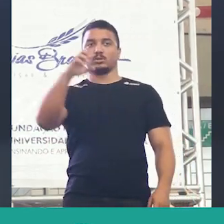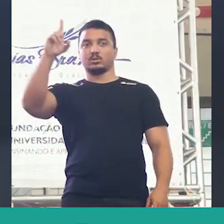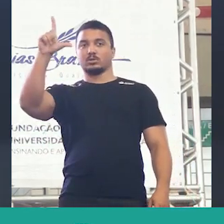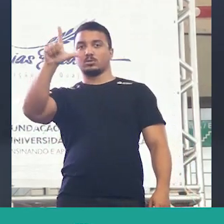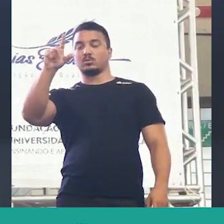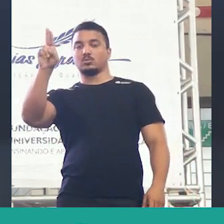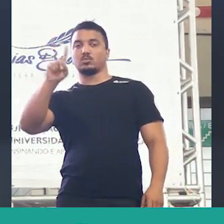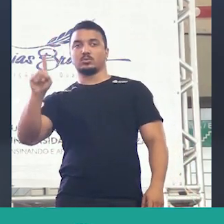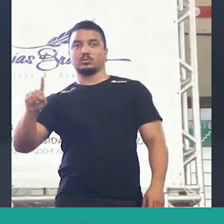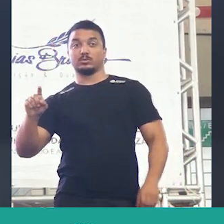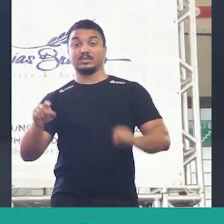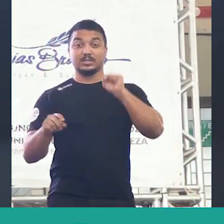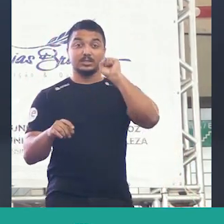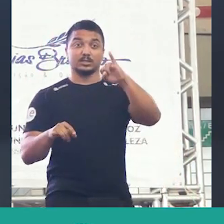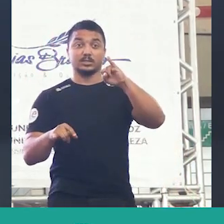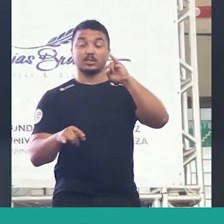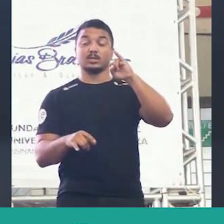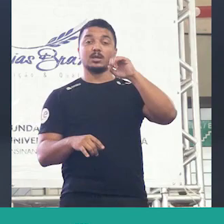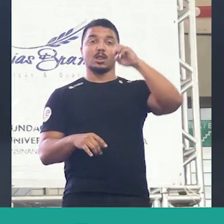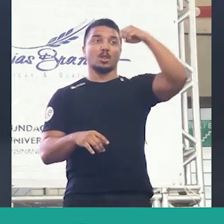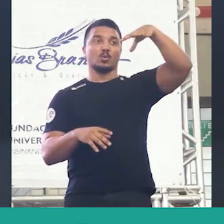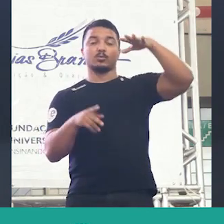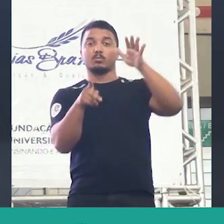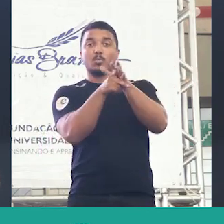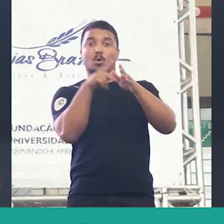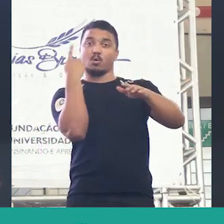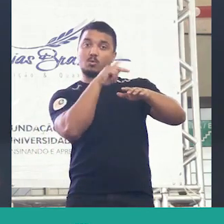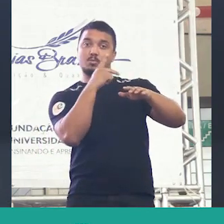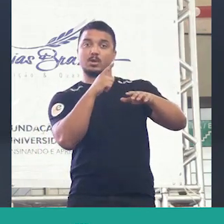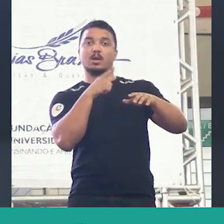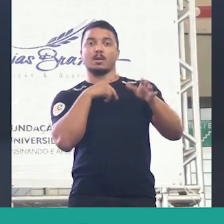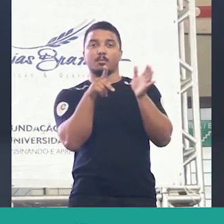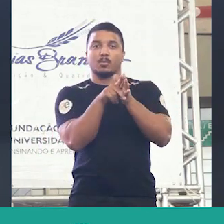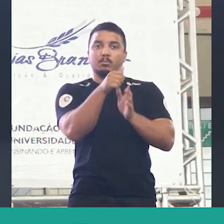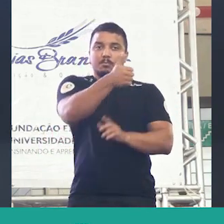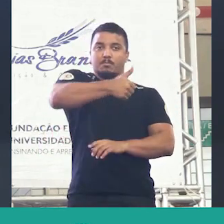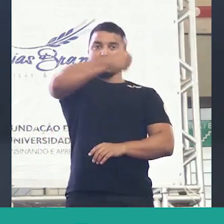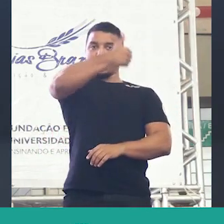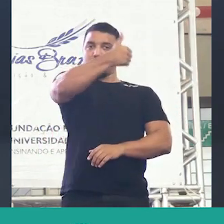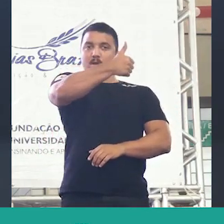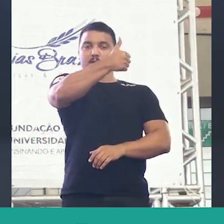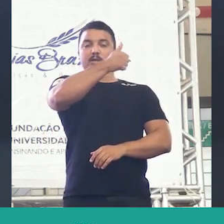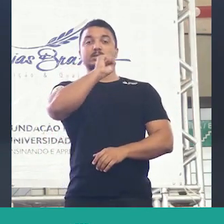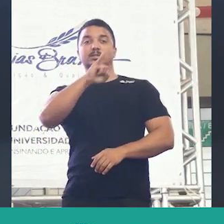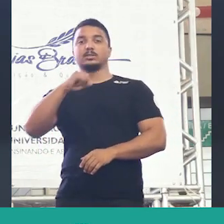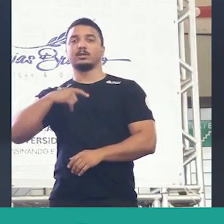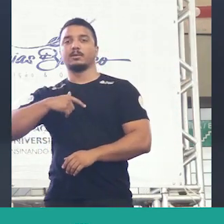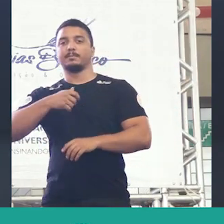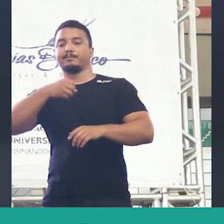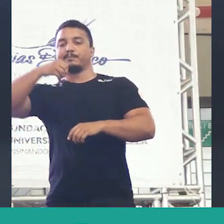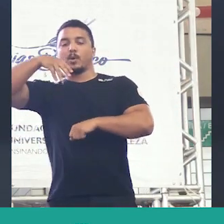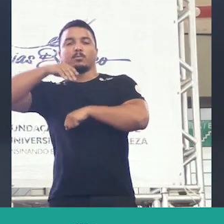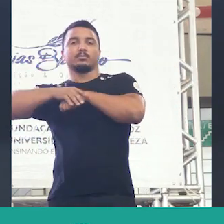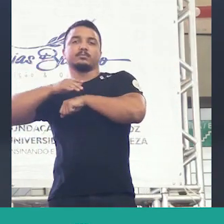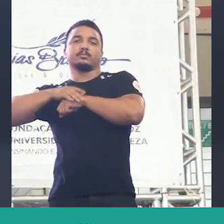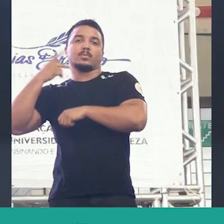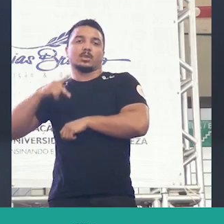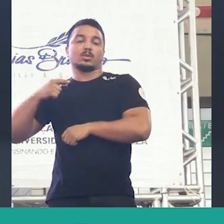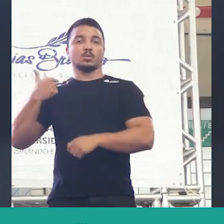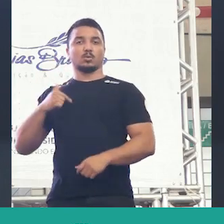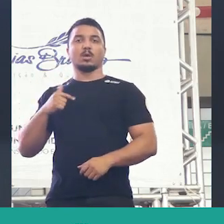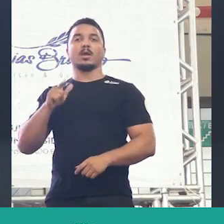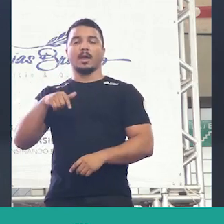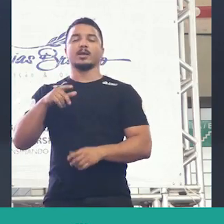luz própria, é uma fonte de luz primária. Se não tiver luz própria, é uma fonte de